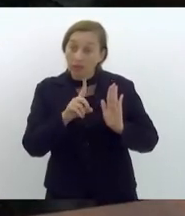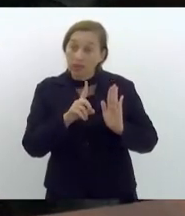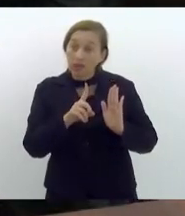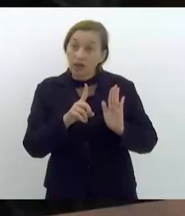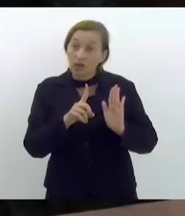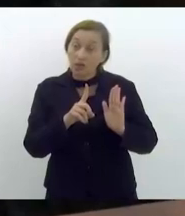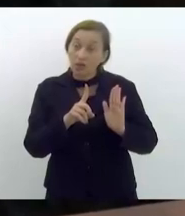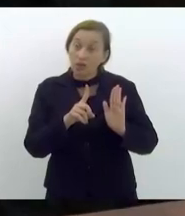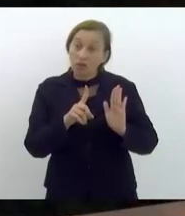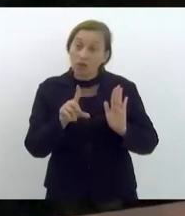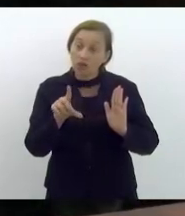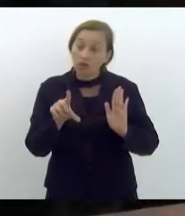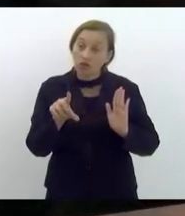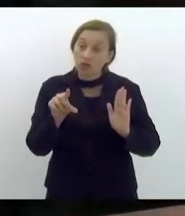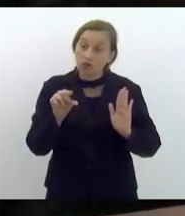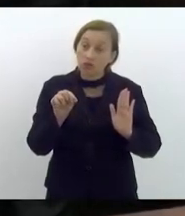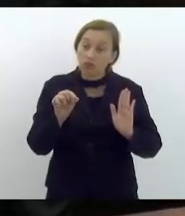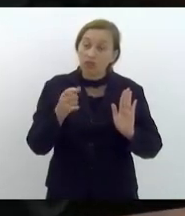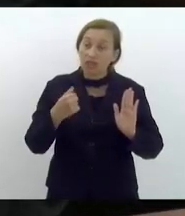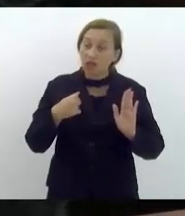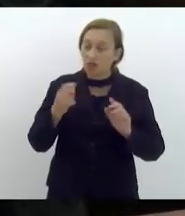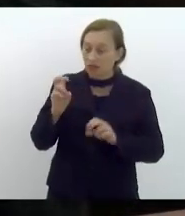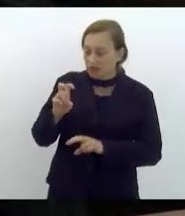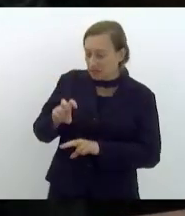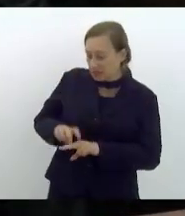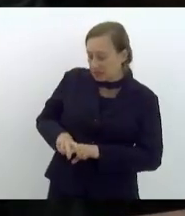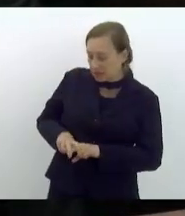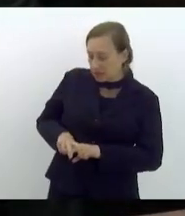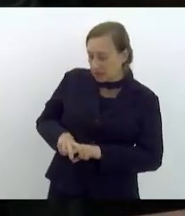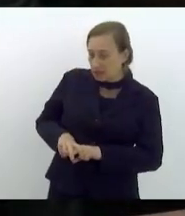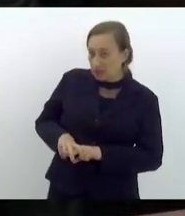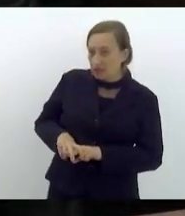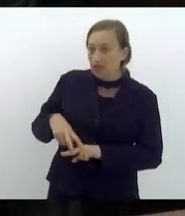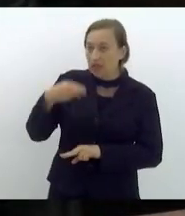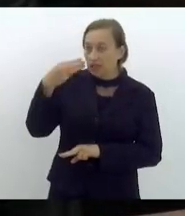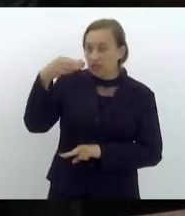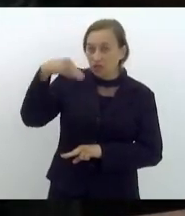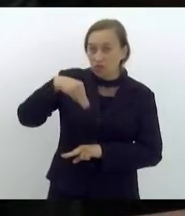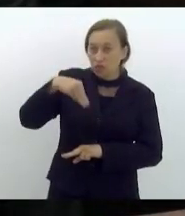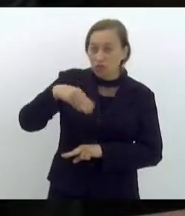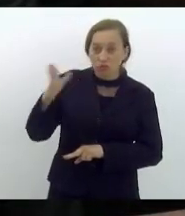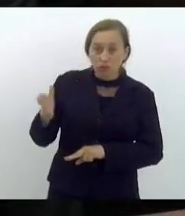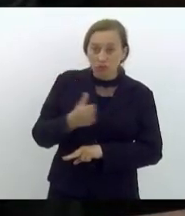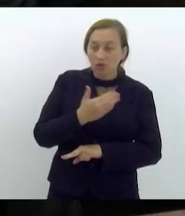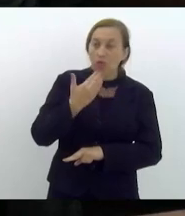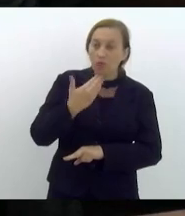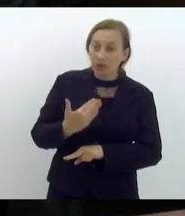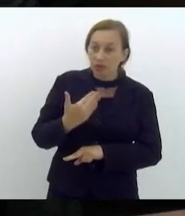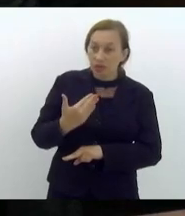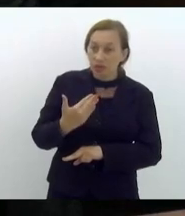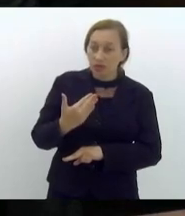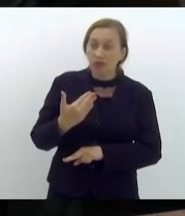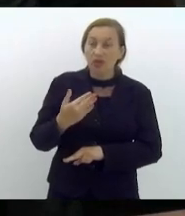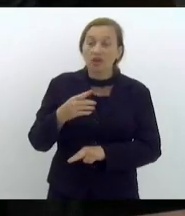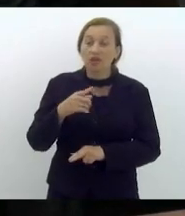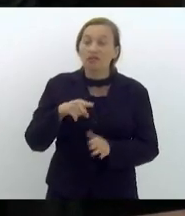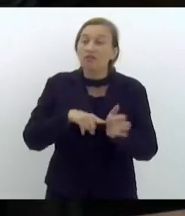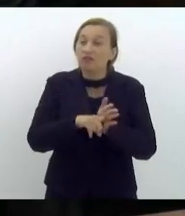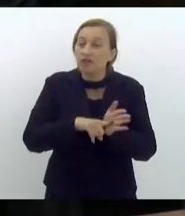que se eu ficar ali sentado E passou três minutos eu pedi assim